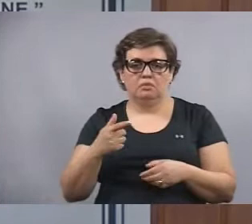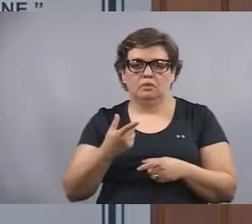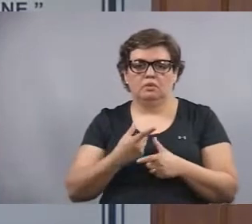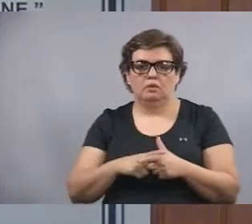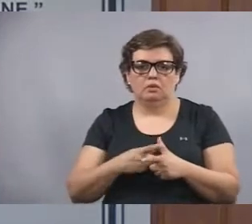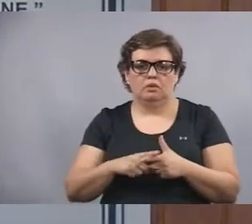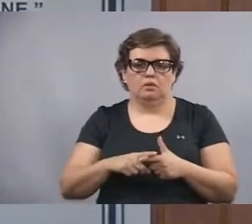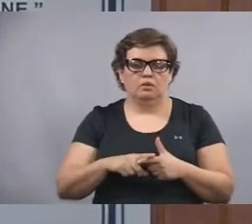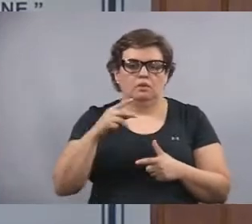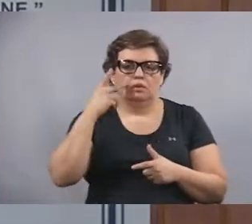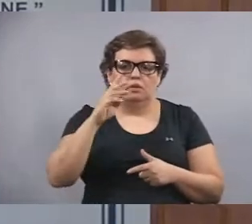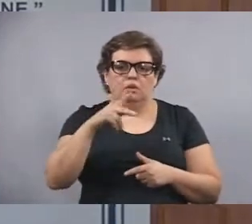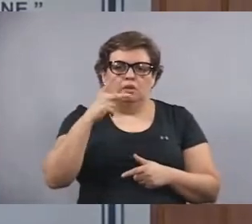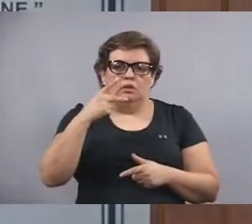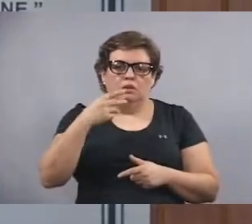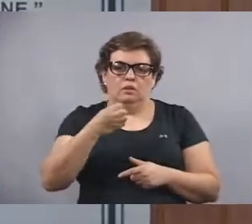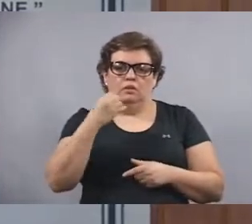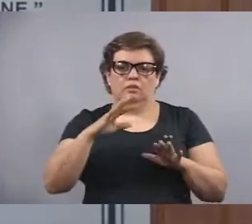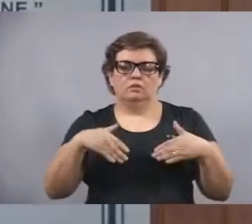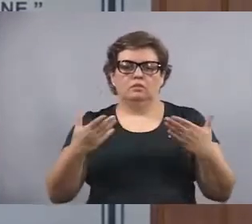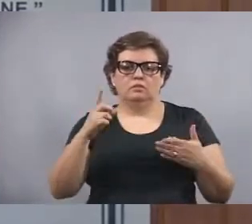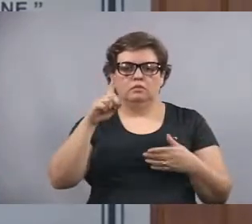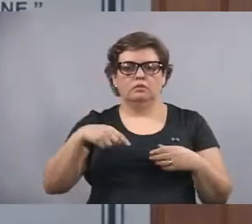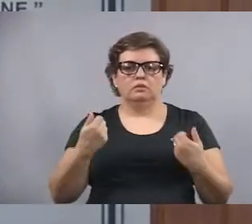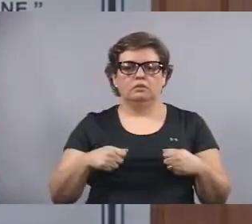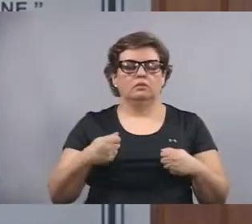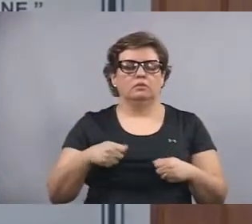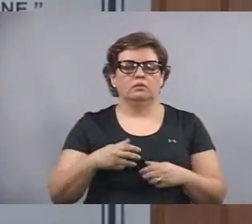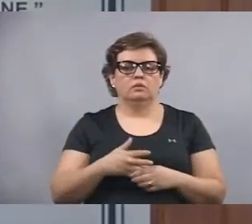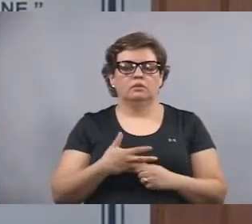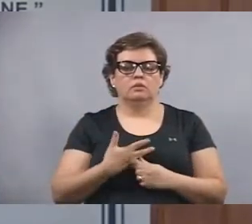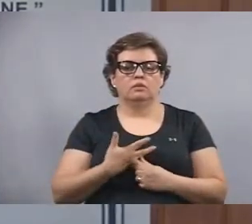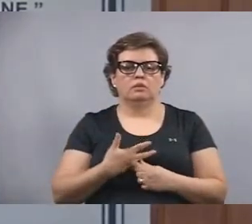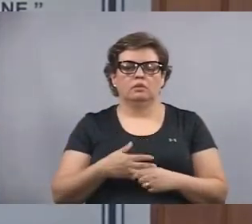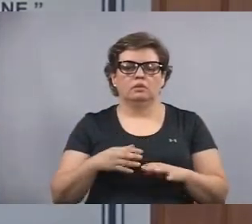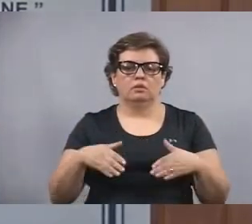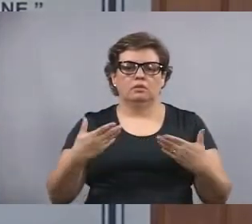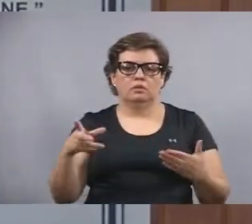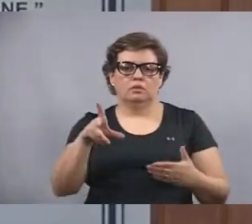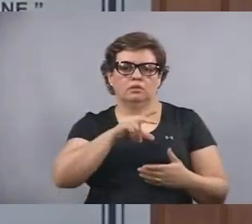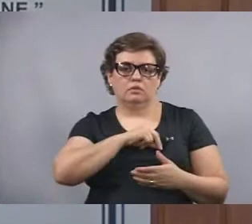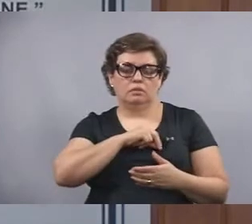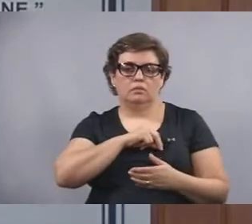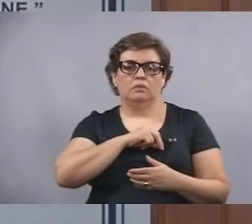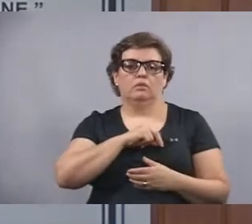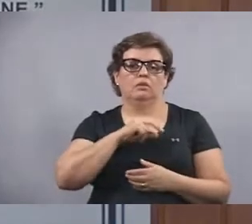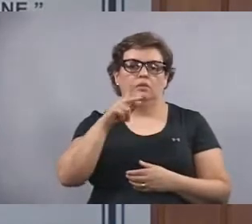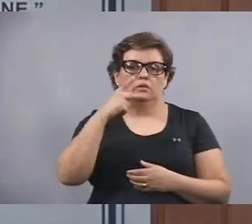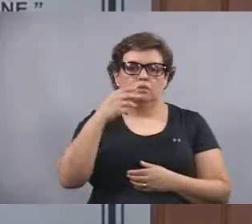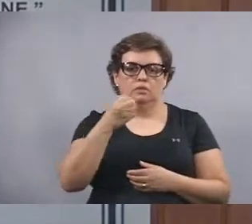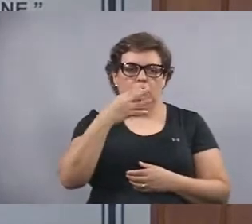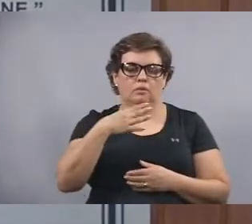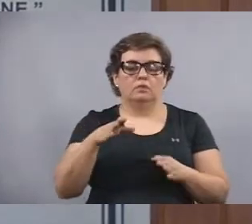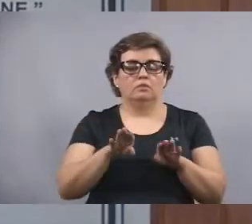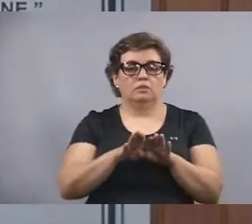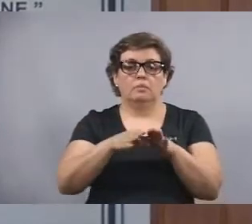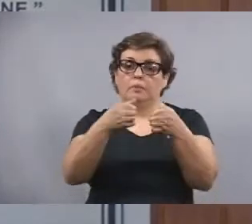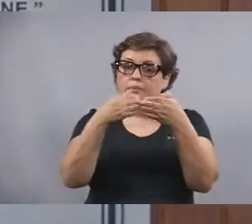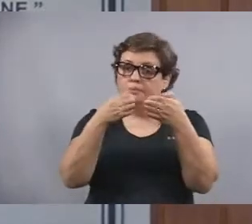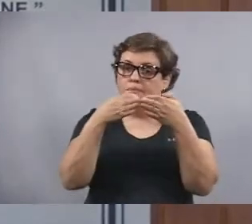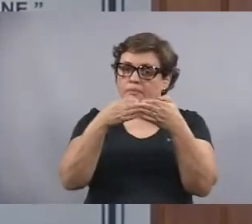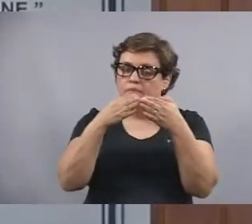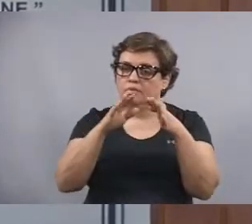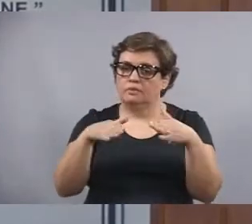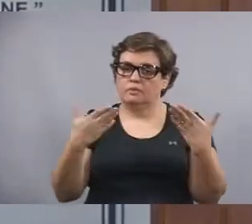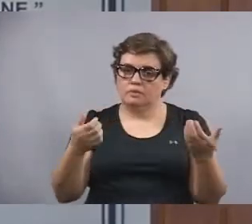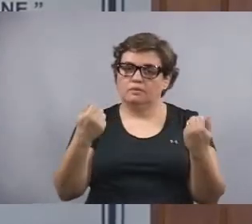elogiar quando é necessário, quando merece o elogio, e cobrar quando